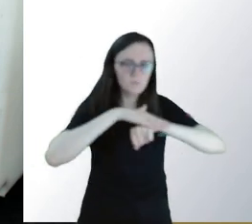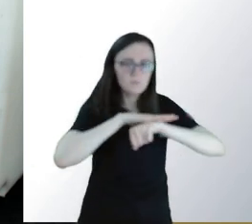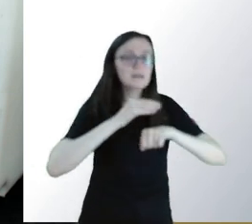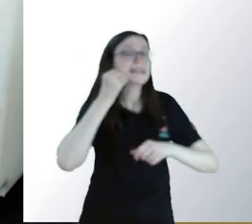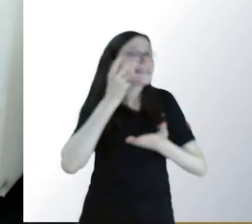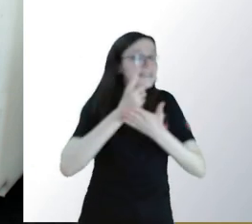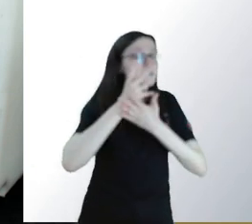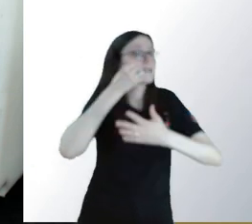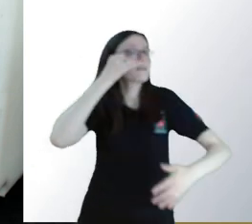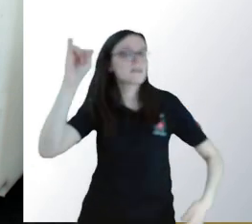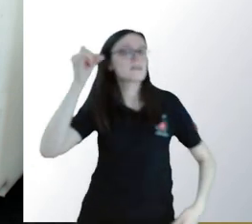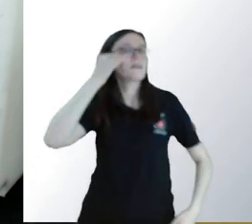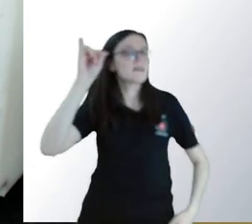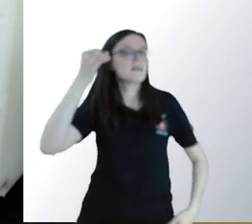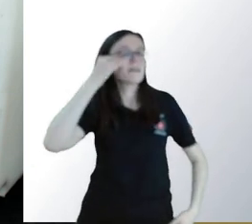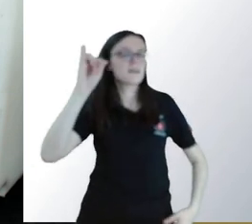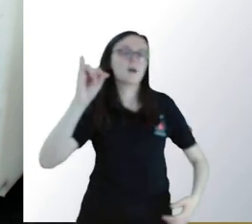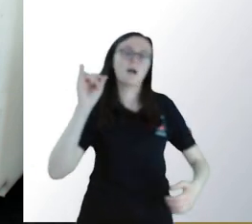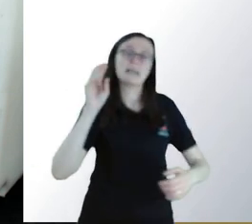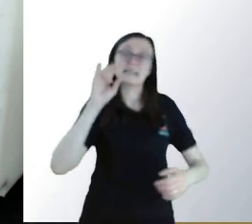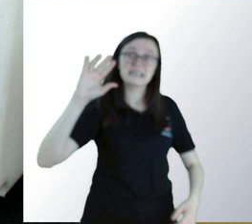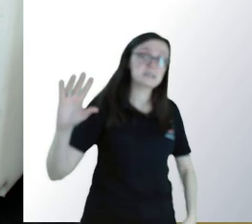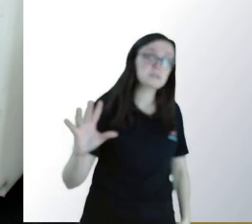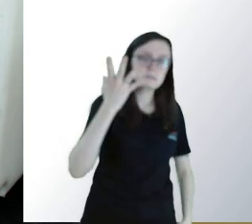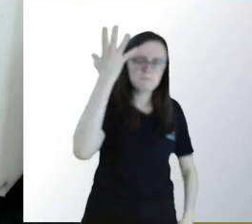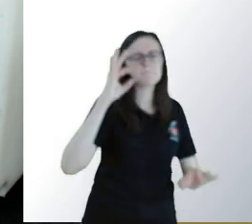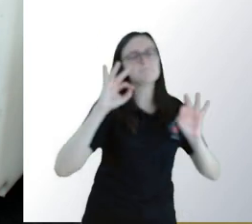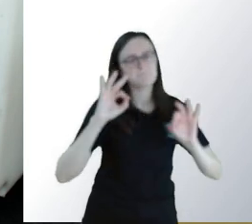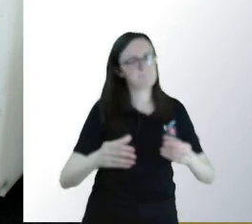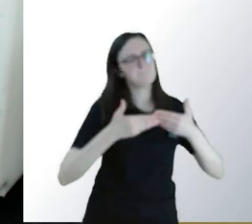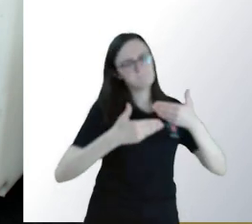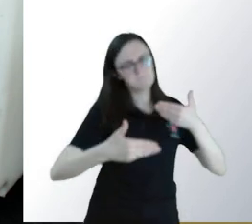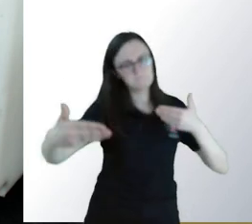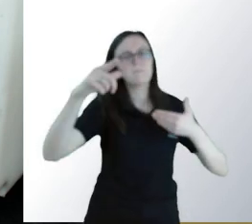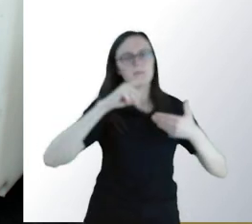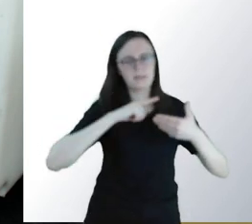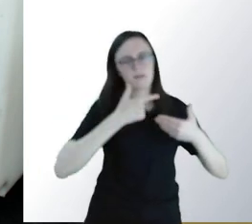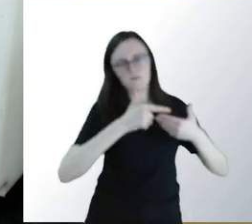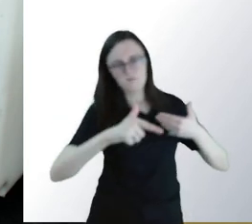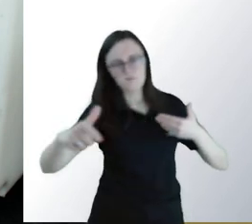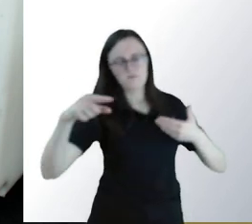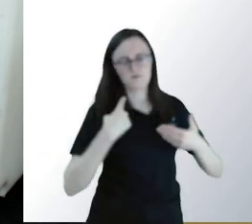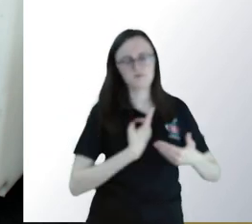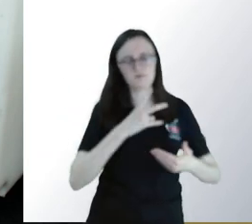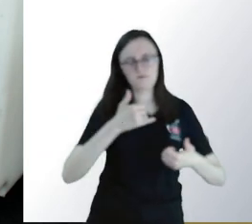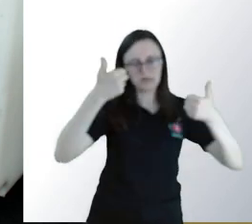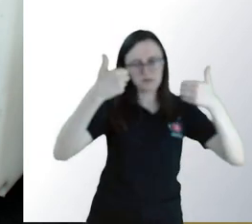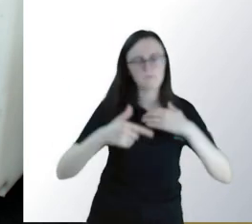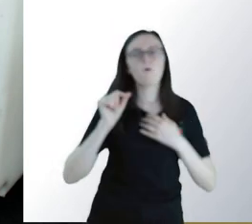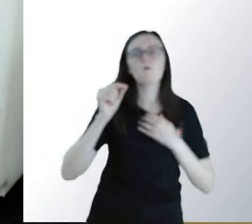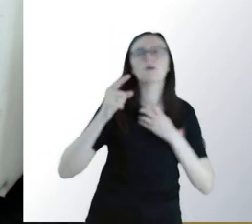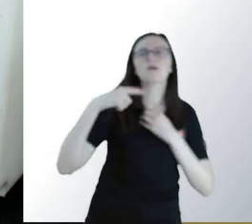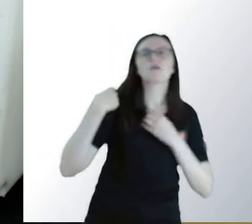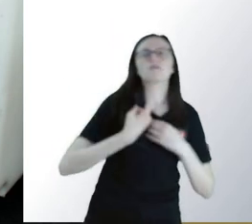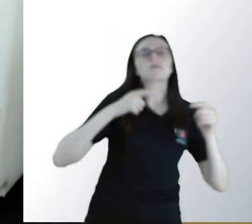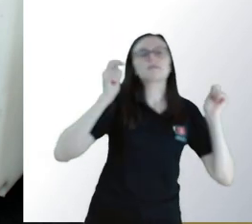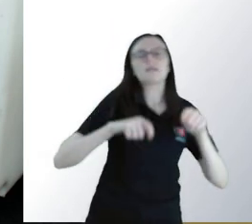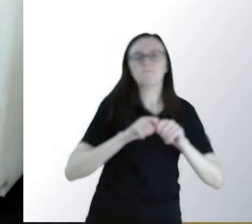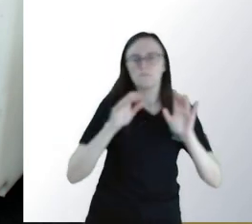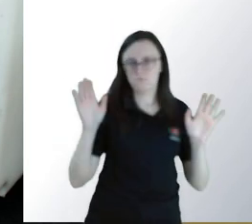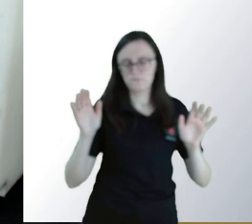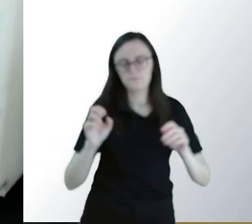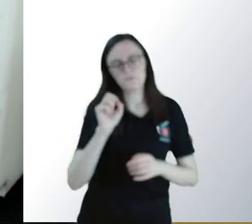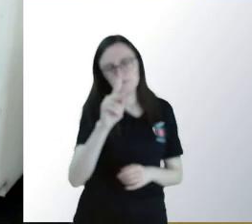e proteger, né? No caso de acontecer, aí existem as medidas que a gente vai falar agora já o que a gente pode fazer, né? Então,